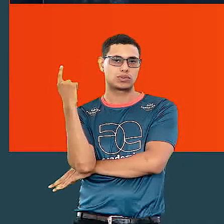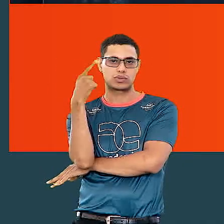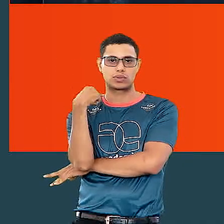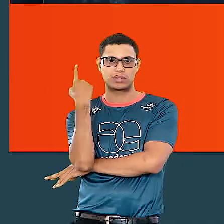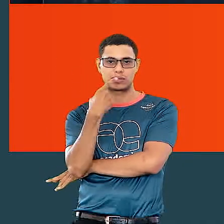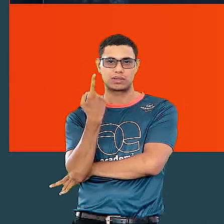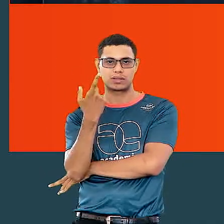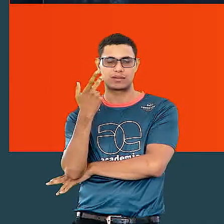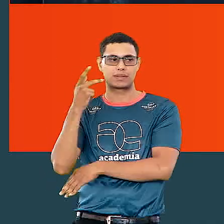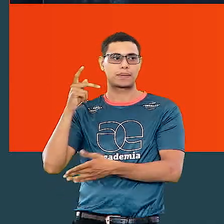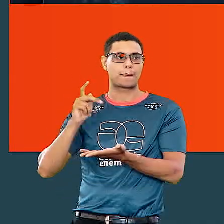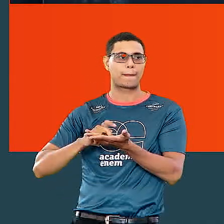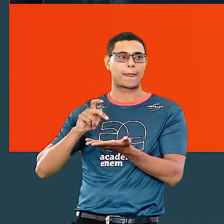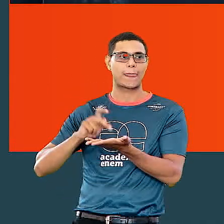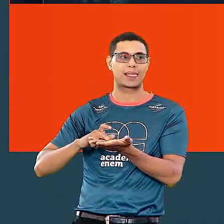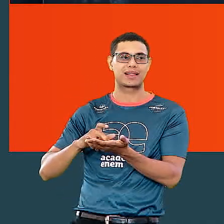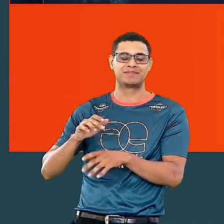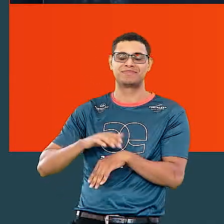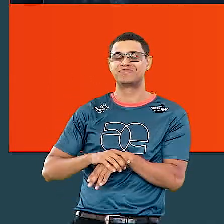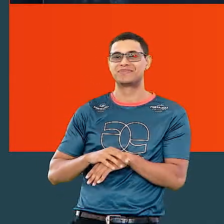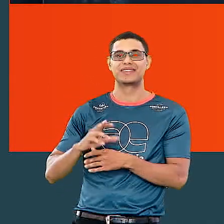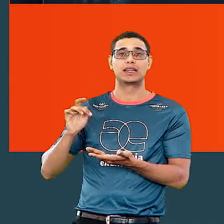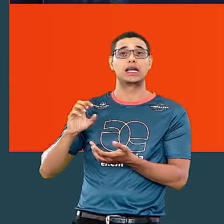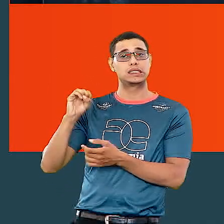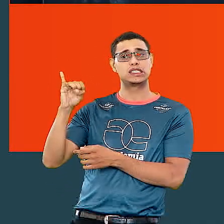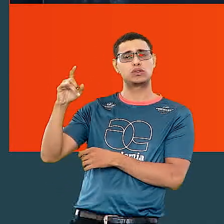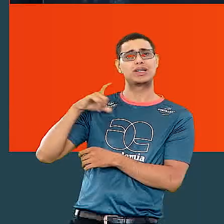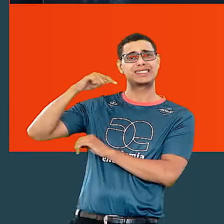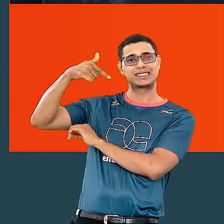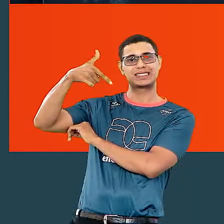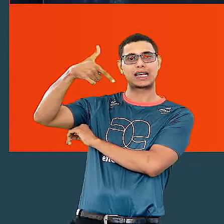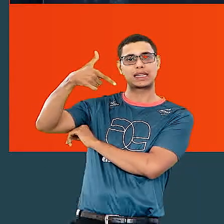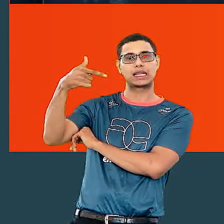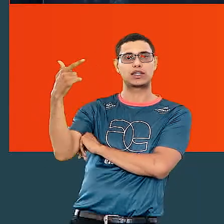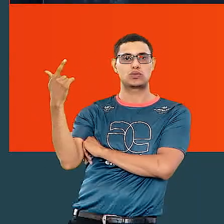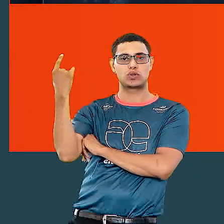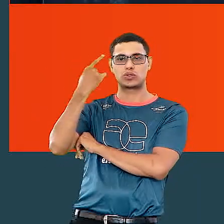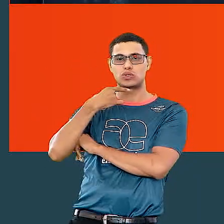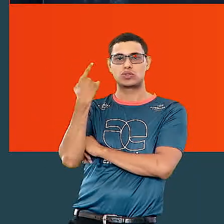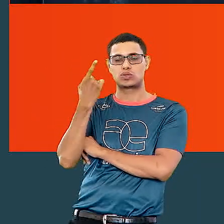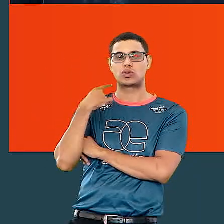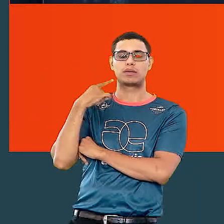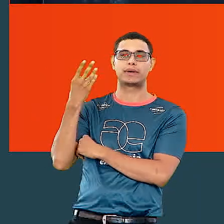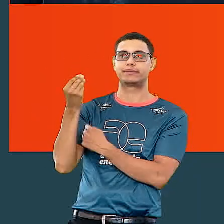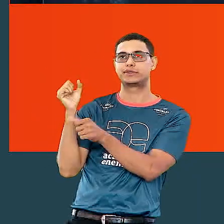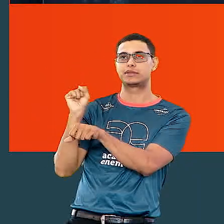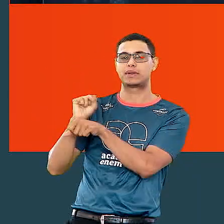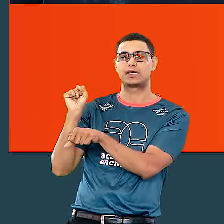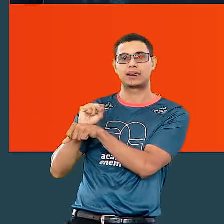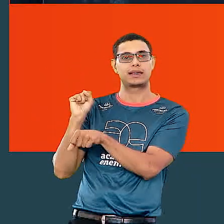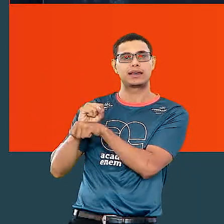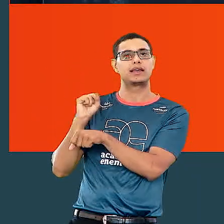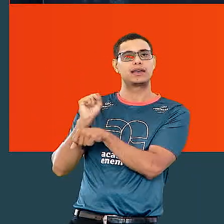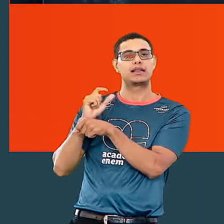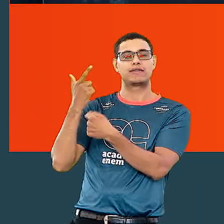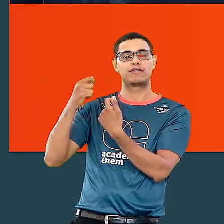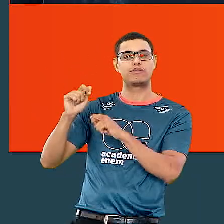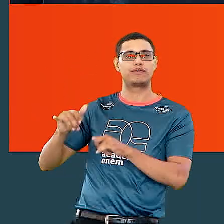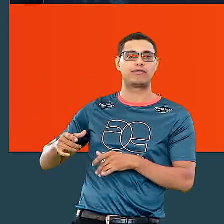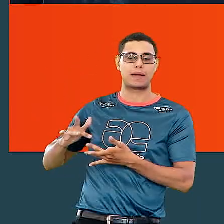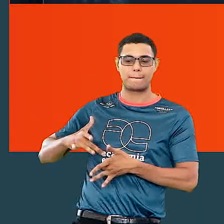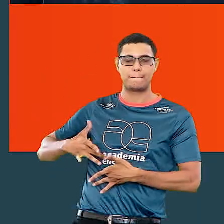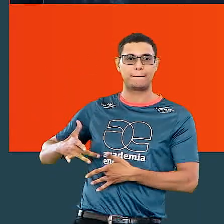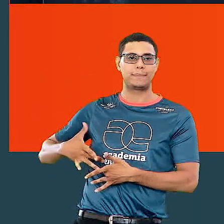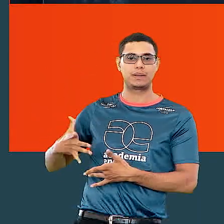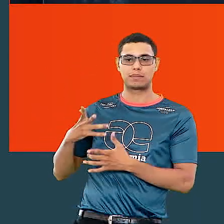filho, o tamanho da pedra do rim, o tijolo no rim que tu vai ficar. Se tu ficar sem tomar água 72 horas, vai encher essa tua garrafa. Vai encher as garrafas,